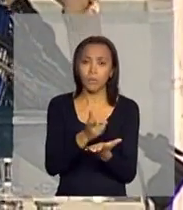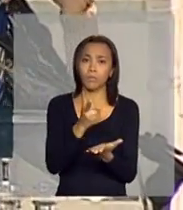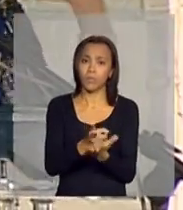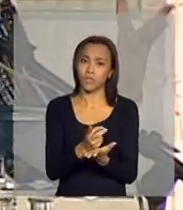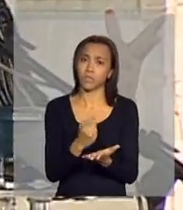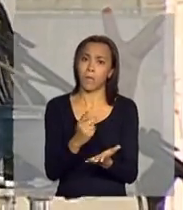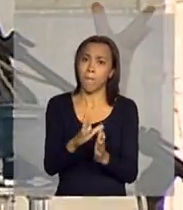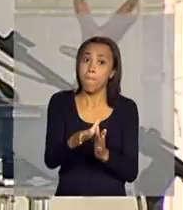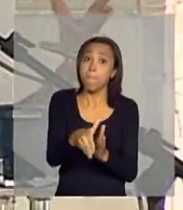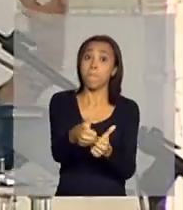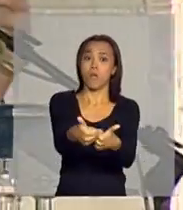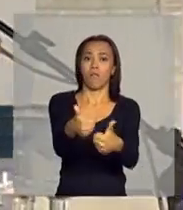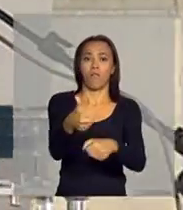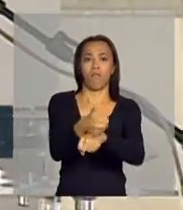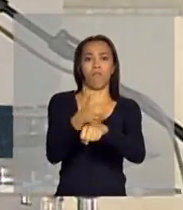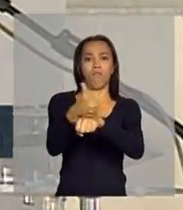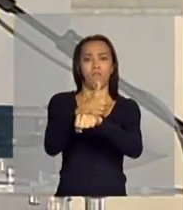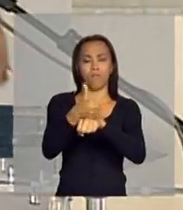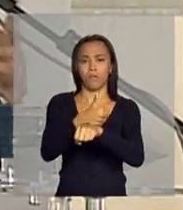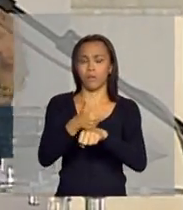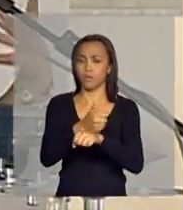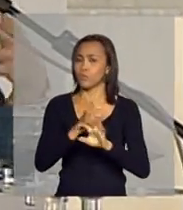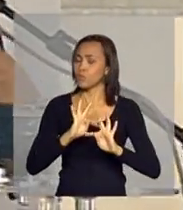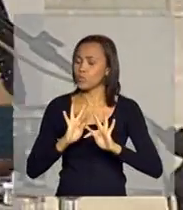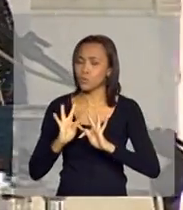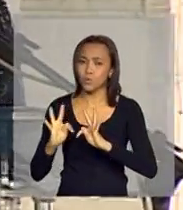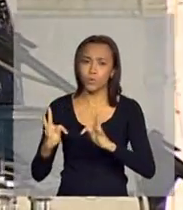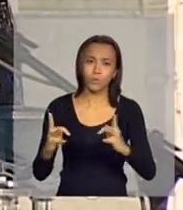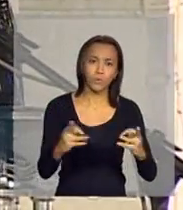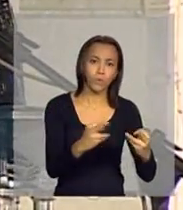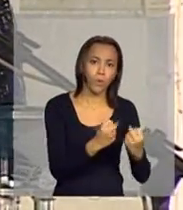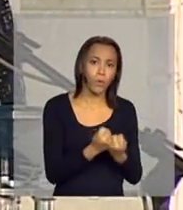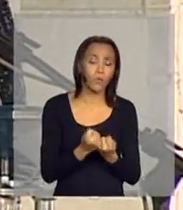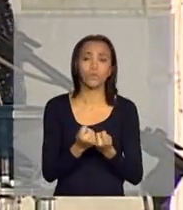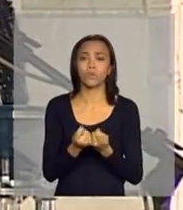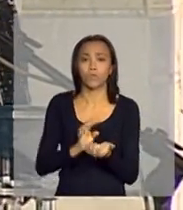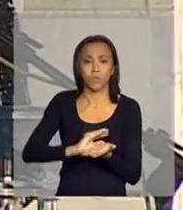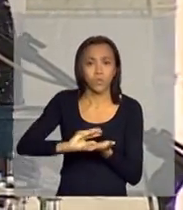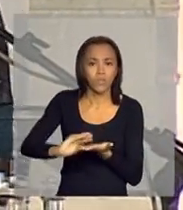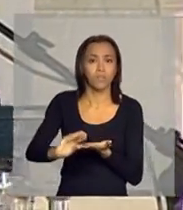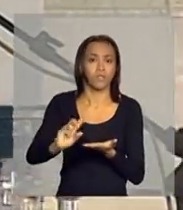mais melhorando todas as nossas condições